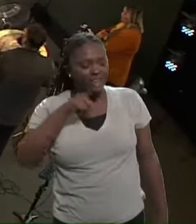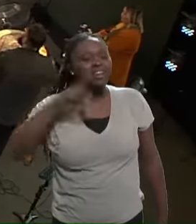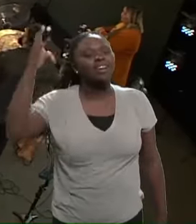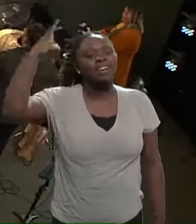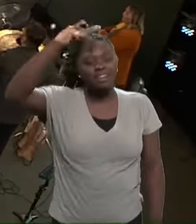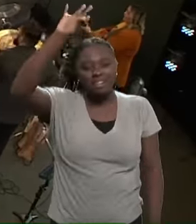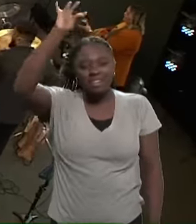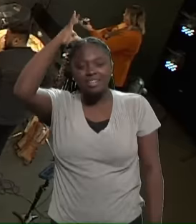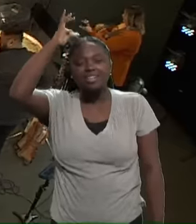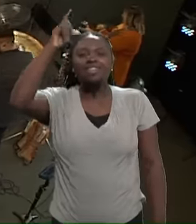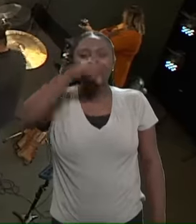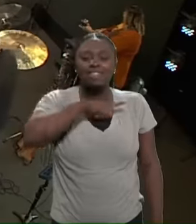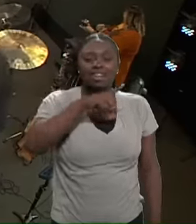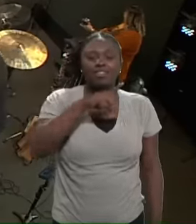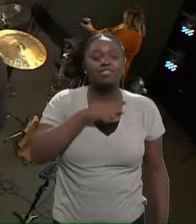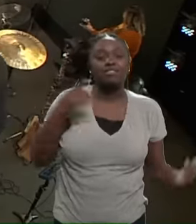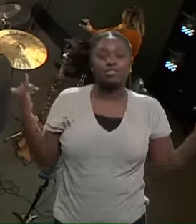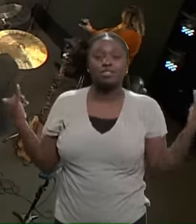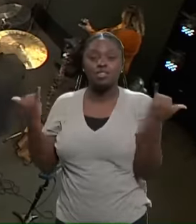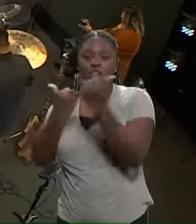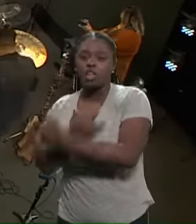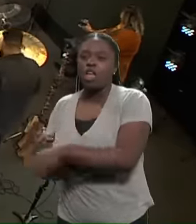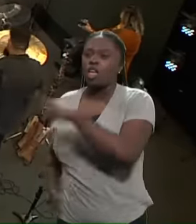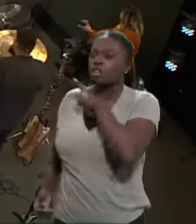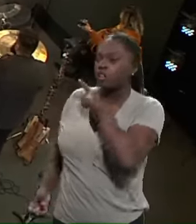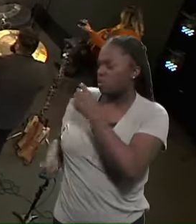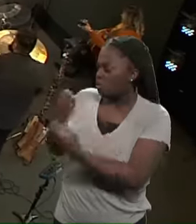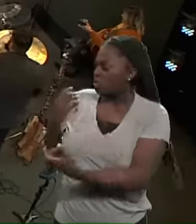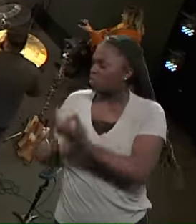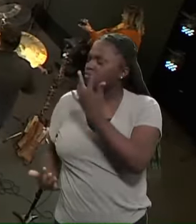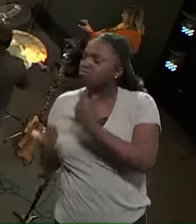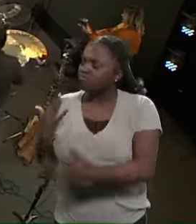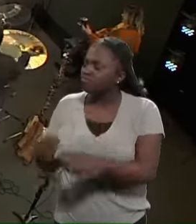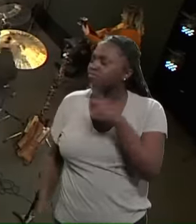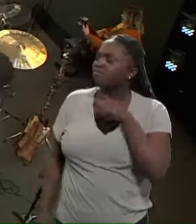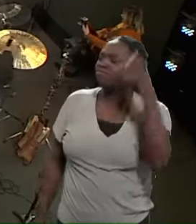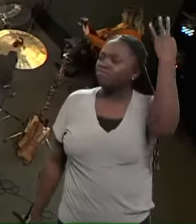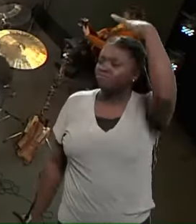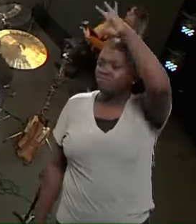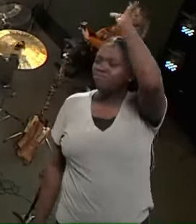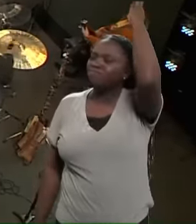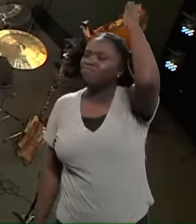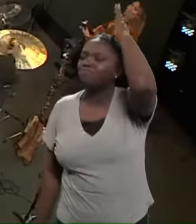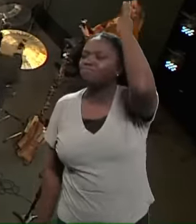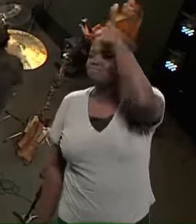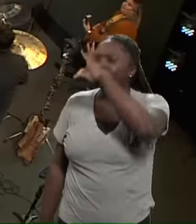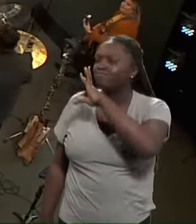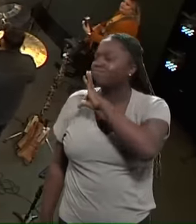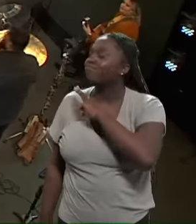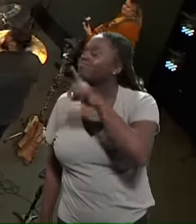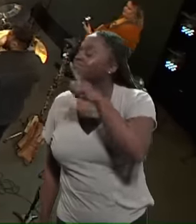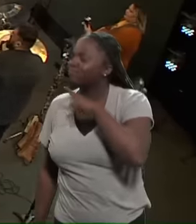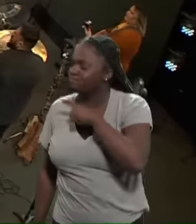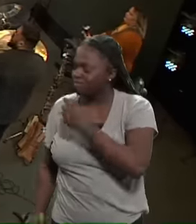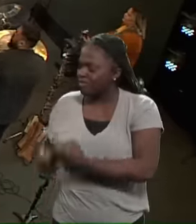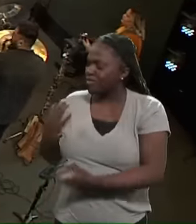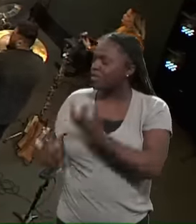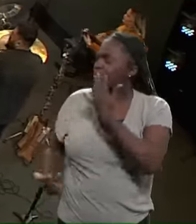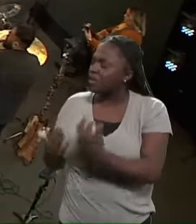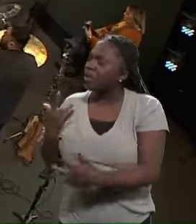Fala para alguém e fala. Tem fogo, tem Espírito, tem fogo,